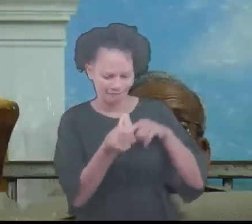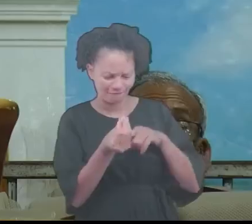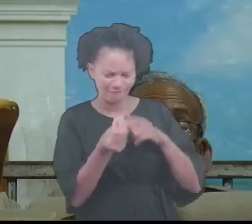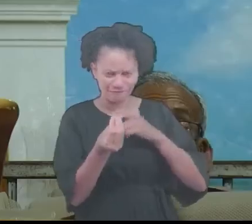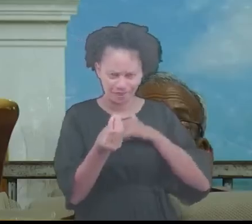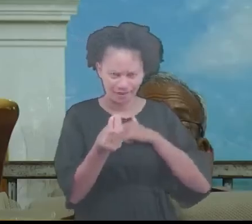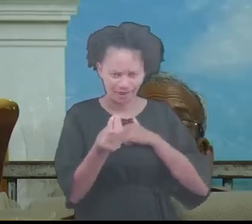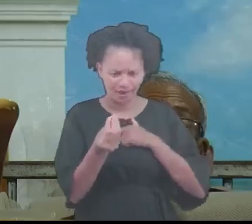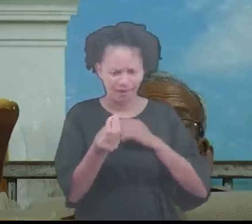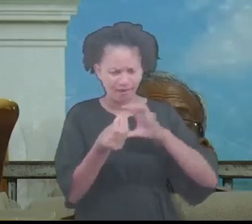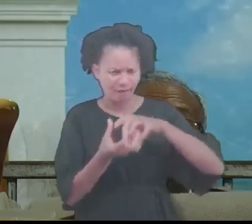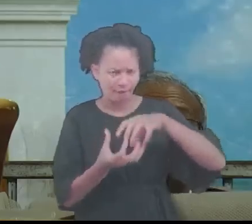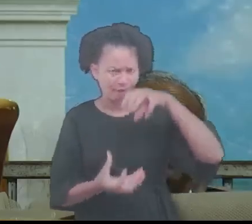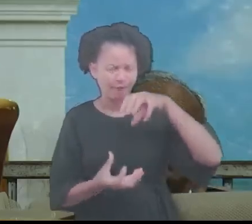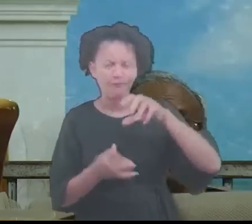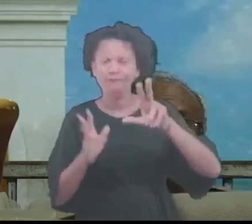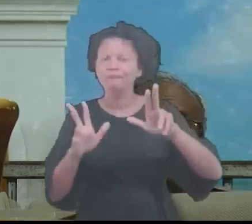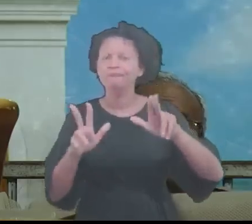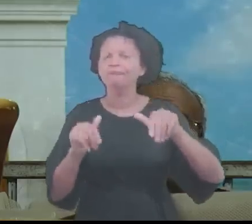velha.